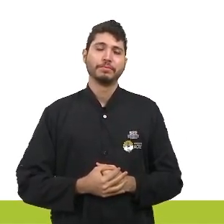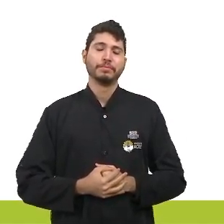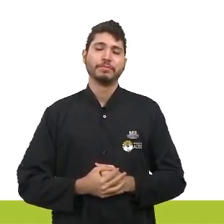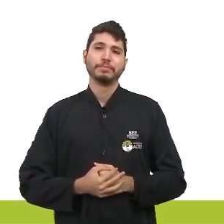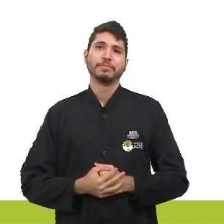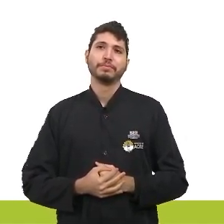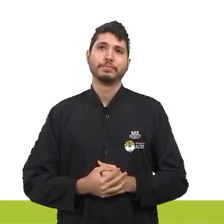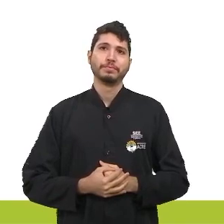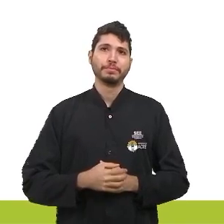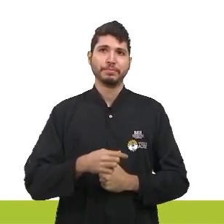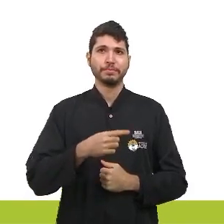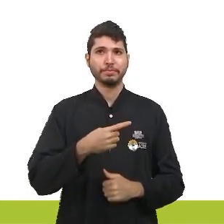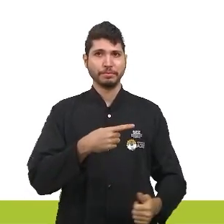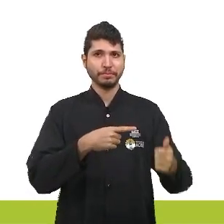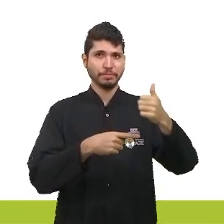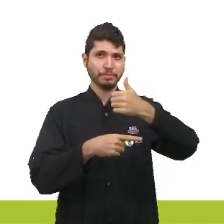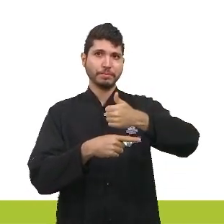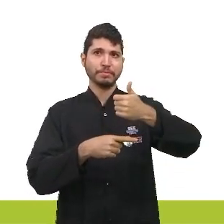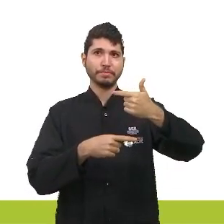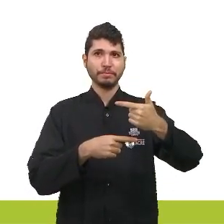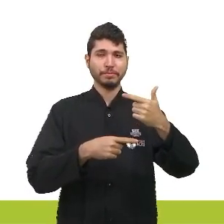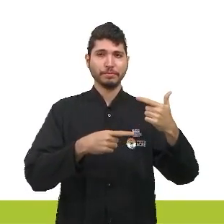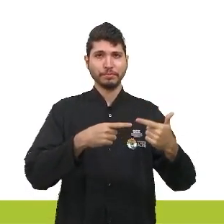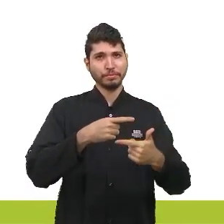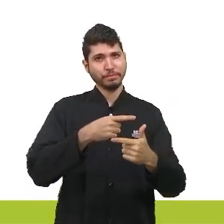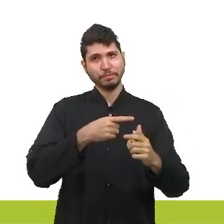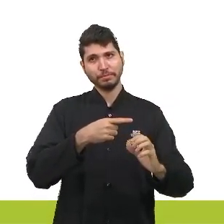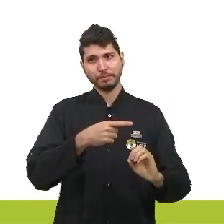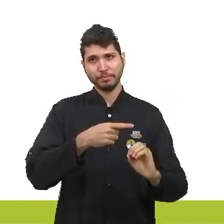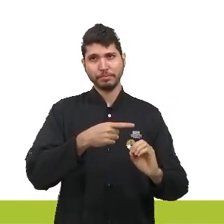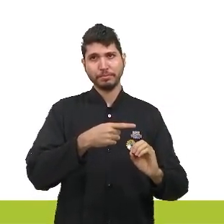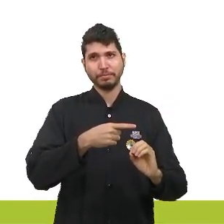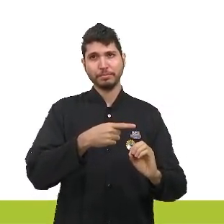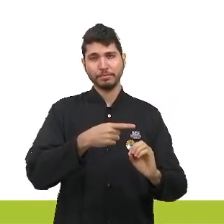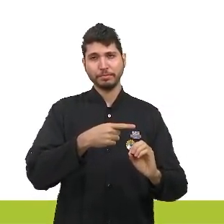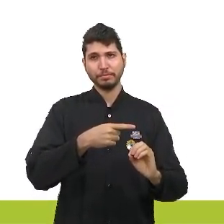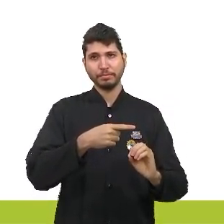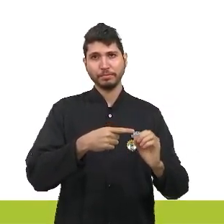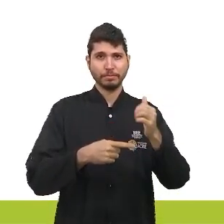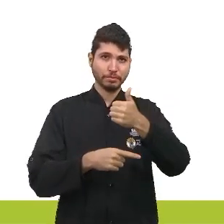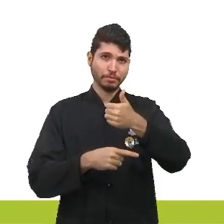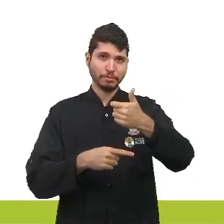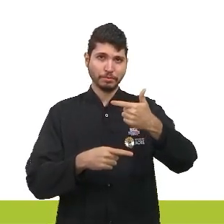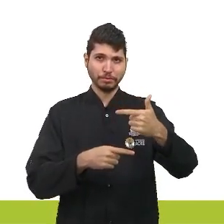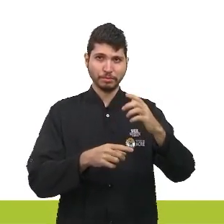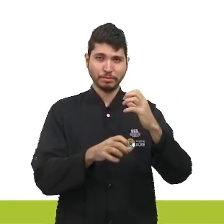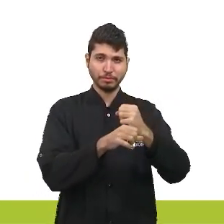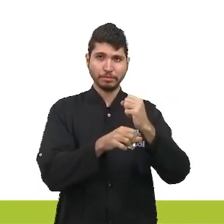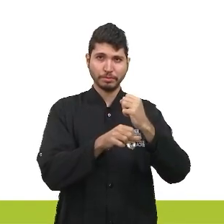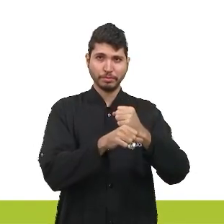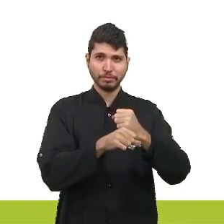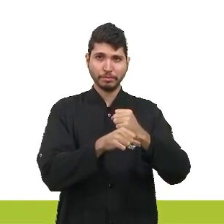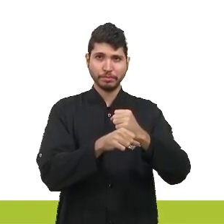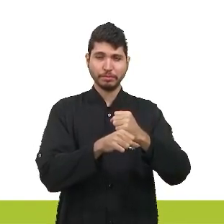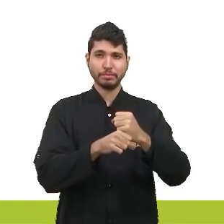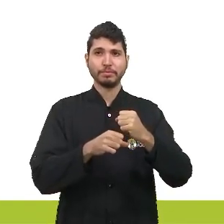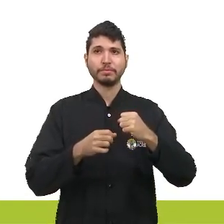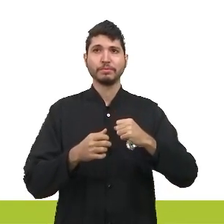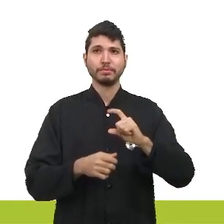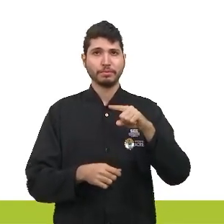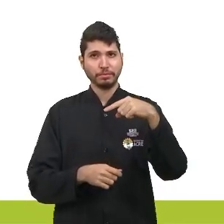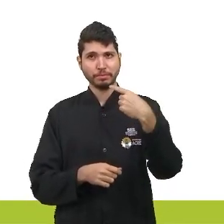é azul e a segunda também é azul. Eu tenho 12 no total de 20 e depois